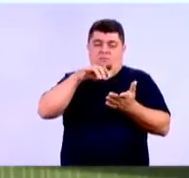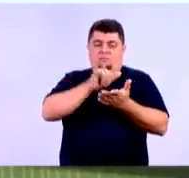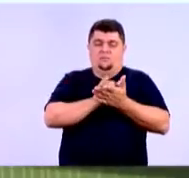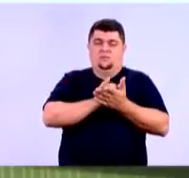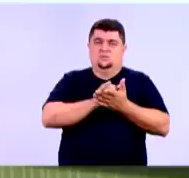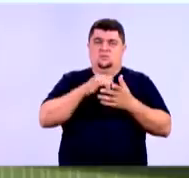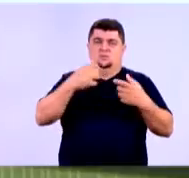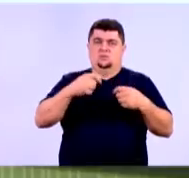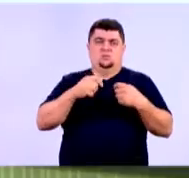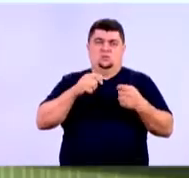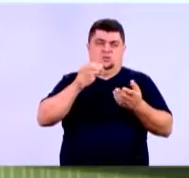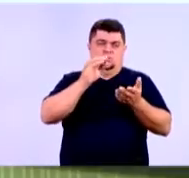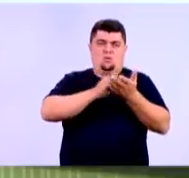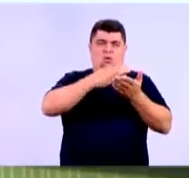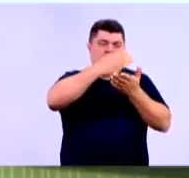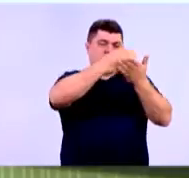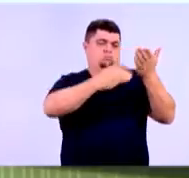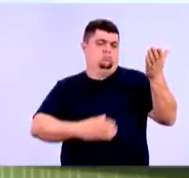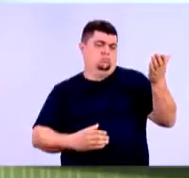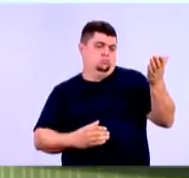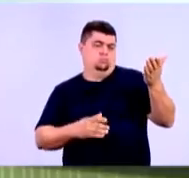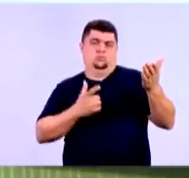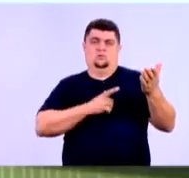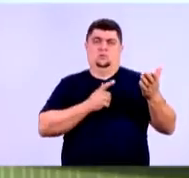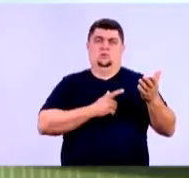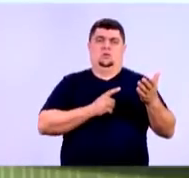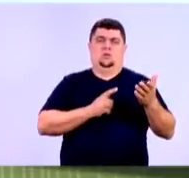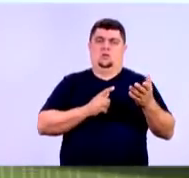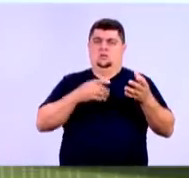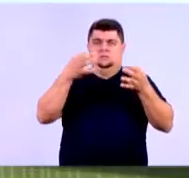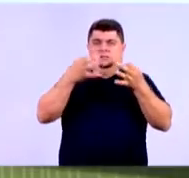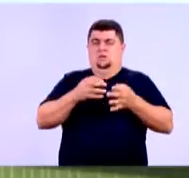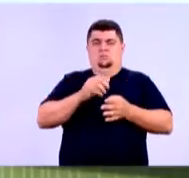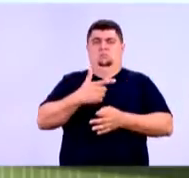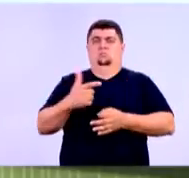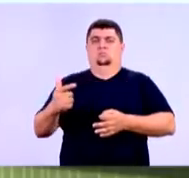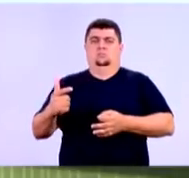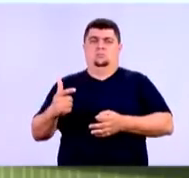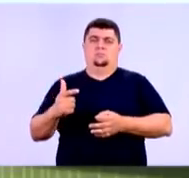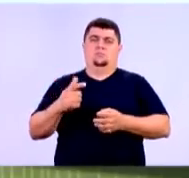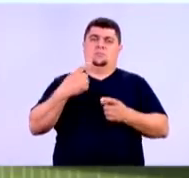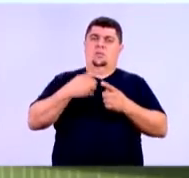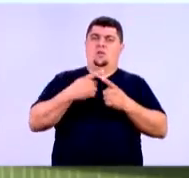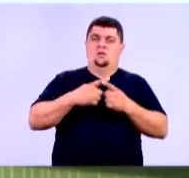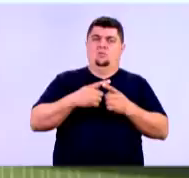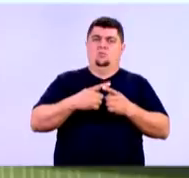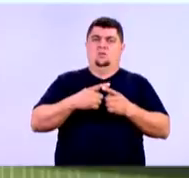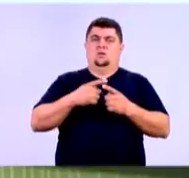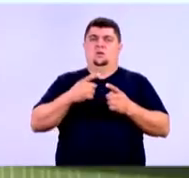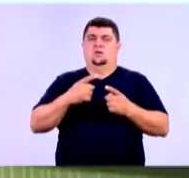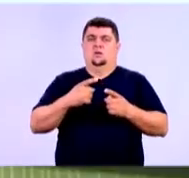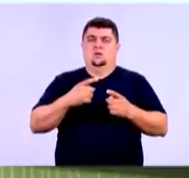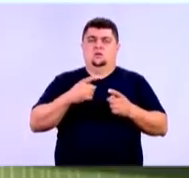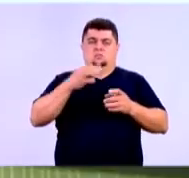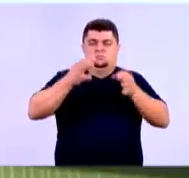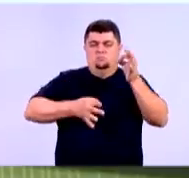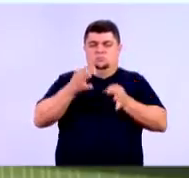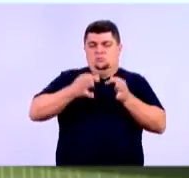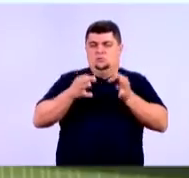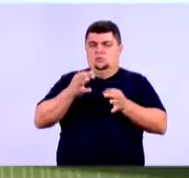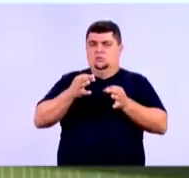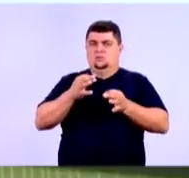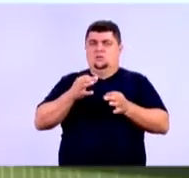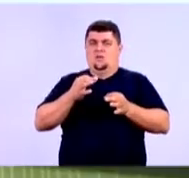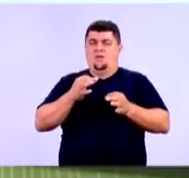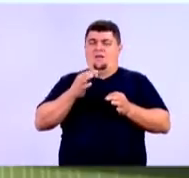eu não preciso criar um contrato que vai ter um capital garantidor necessariamente. Principalmente porque nas pequenas causas, hoje no nosso sistema judiciário, é